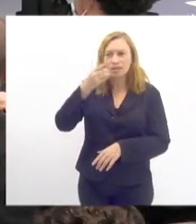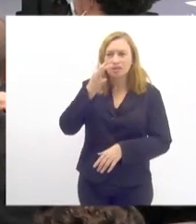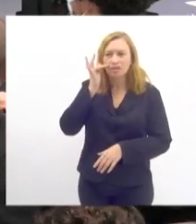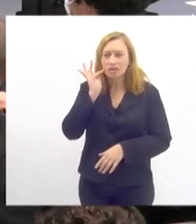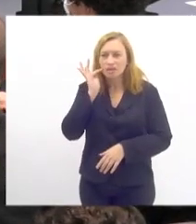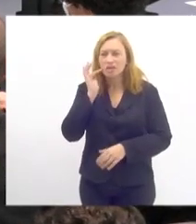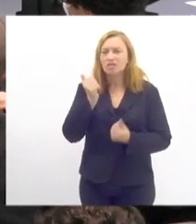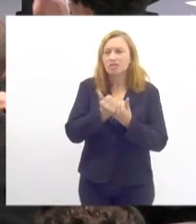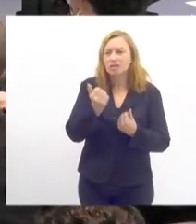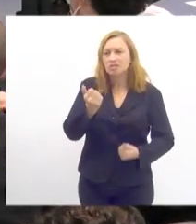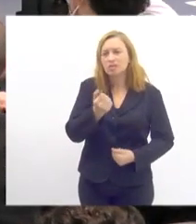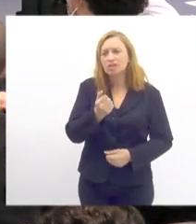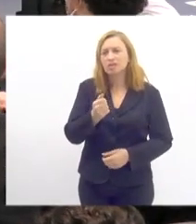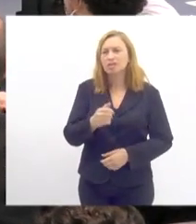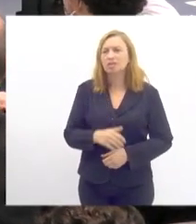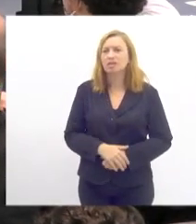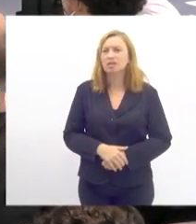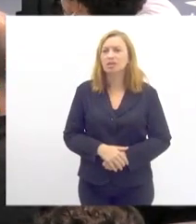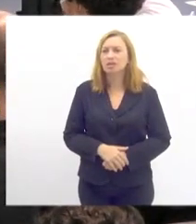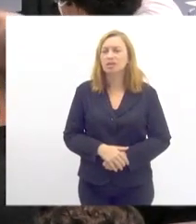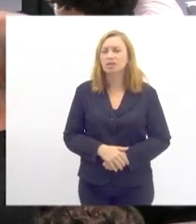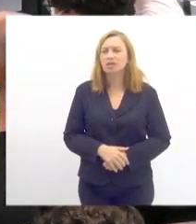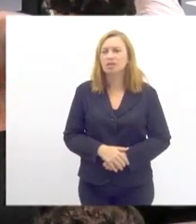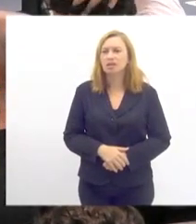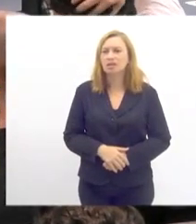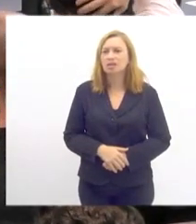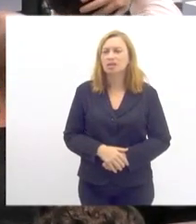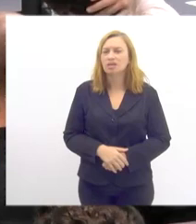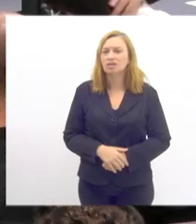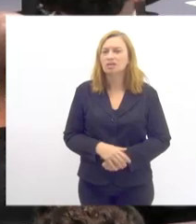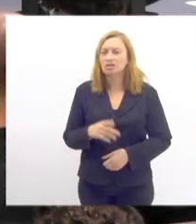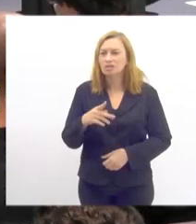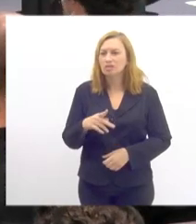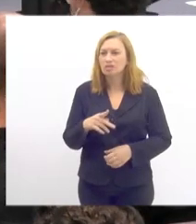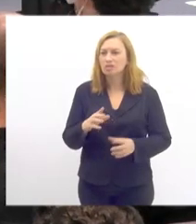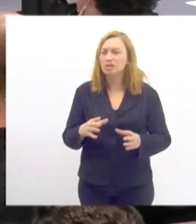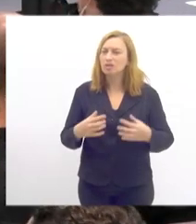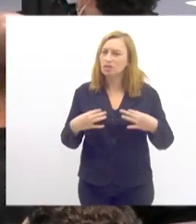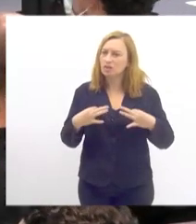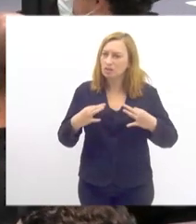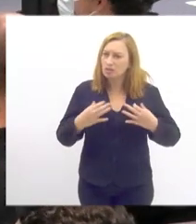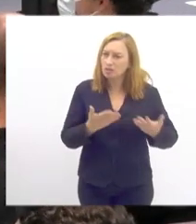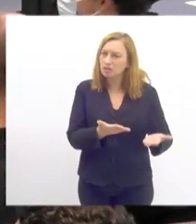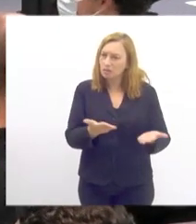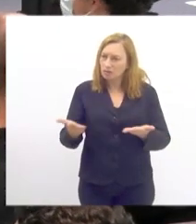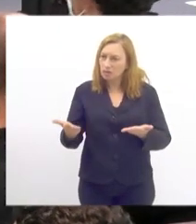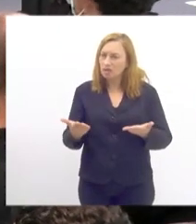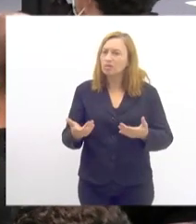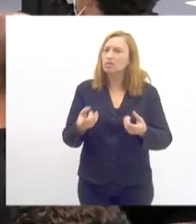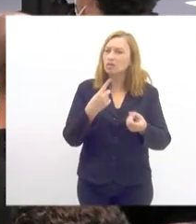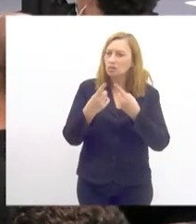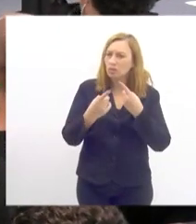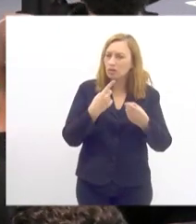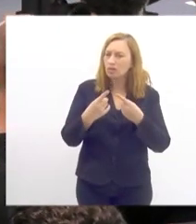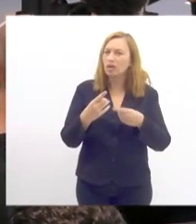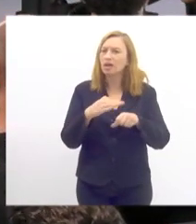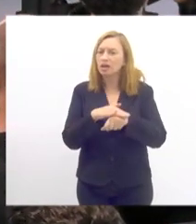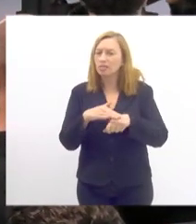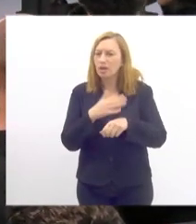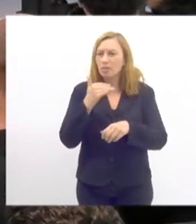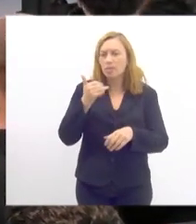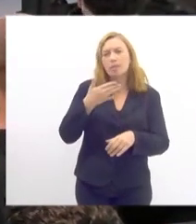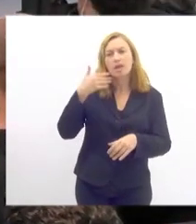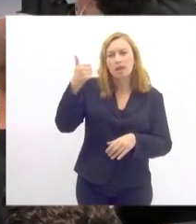vice-presidente da comissão de servidores, e dizendo que a comissão está sempre à disposição aí para a gente tentar entabular e caminhar para o melhor